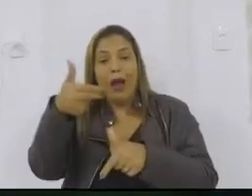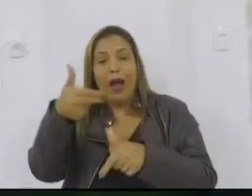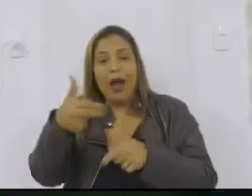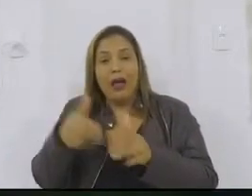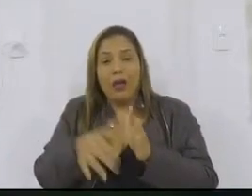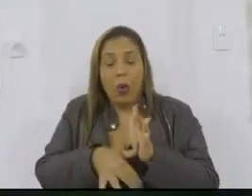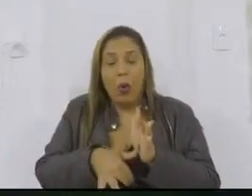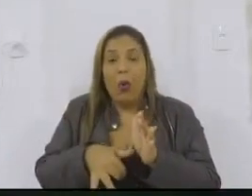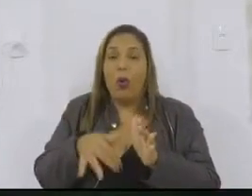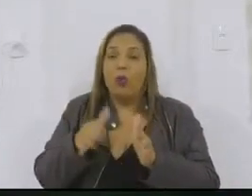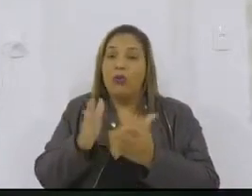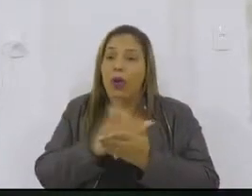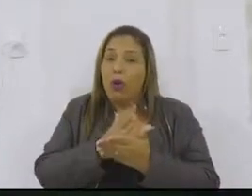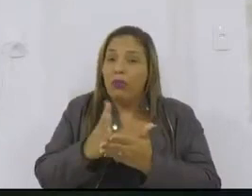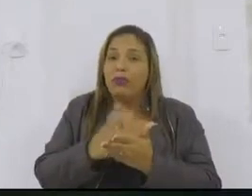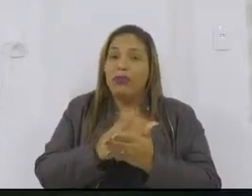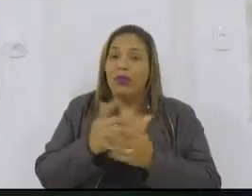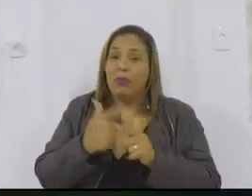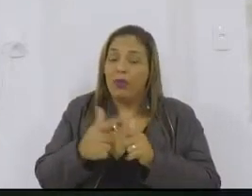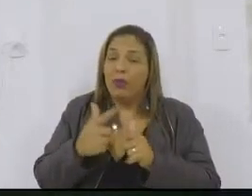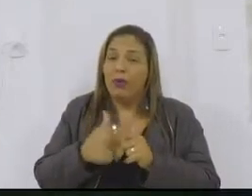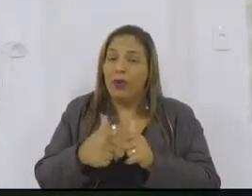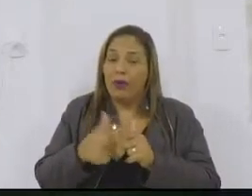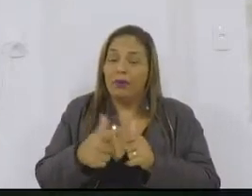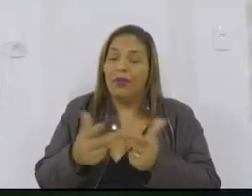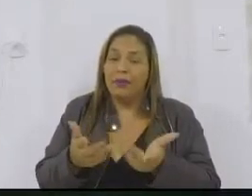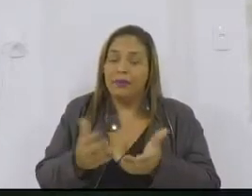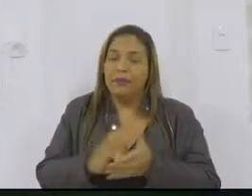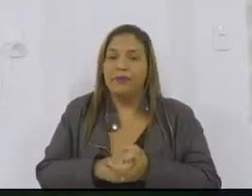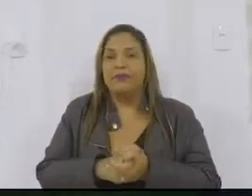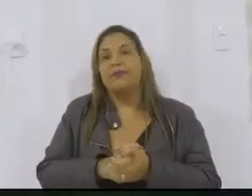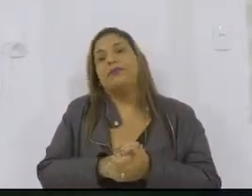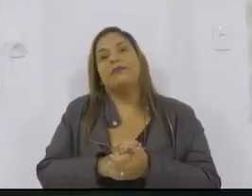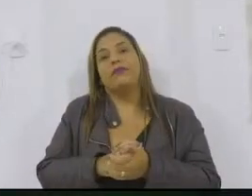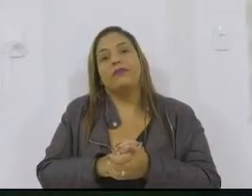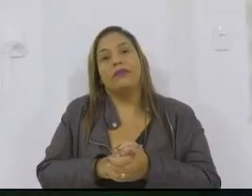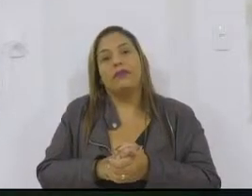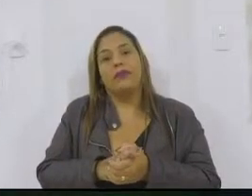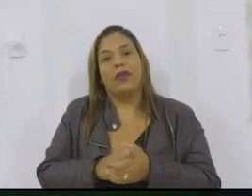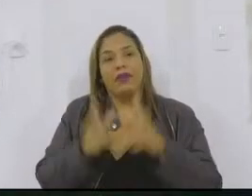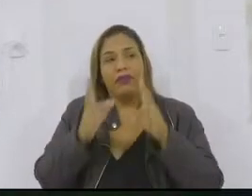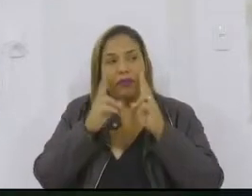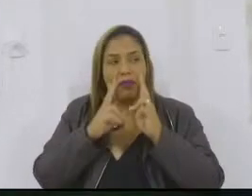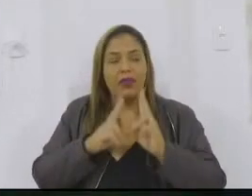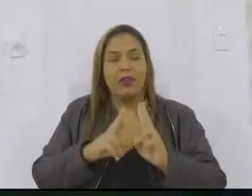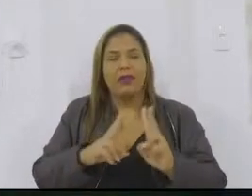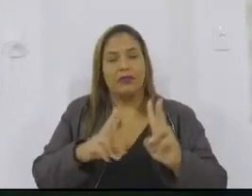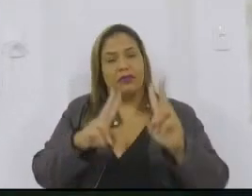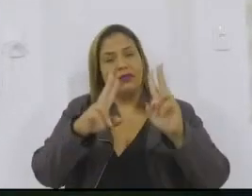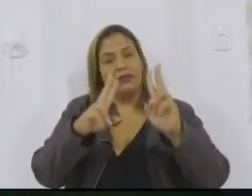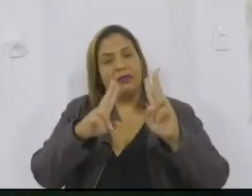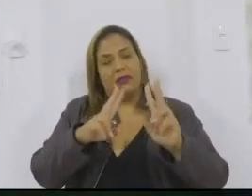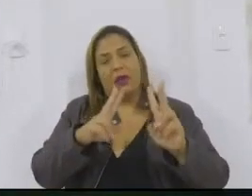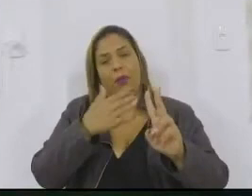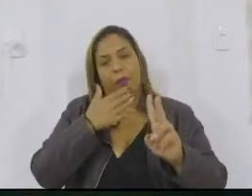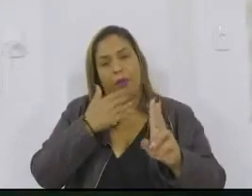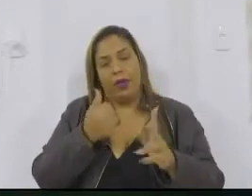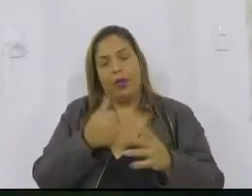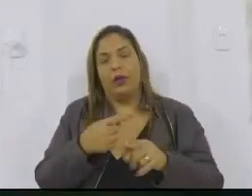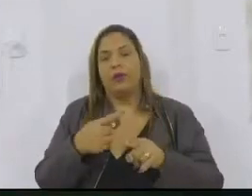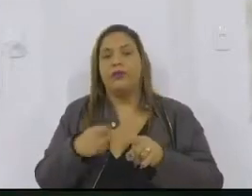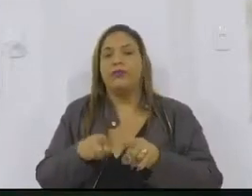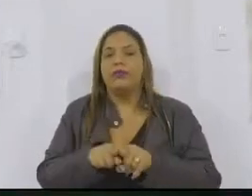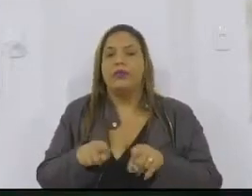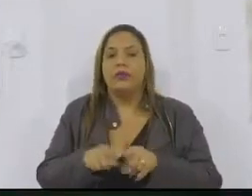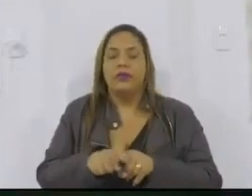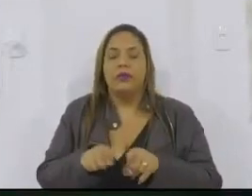bem ali. Então, Fernando, aí para dar uma atenção aí sobre essa iluminação. Sobre a situação também do